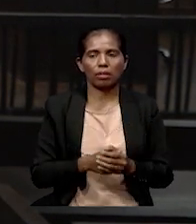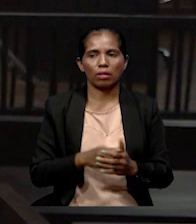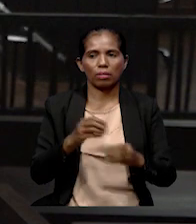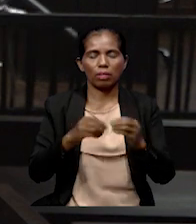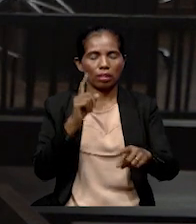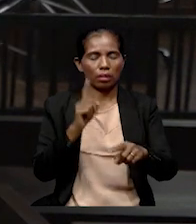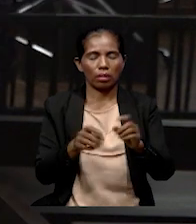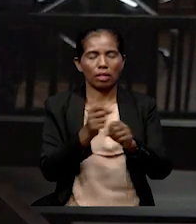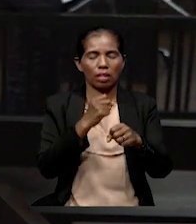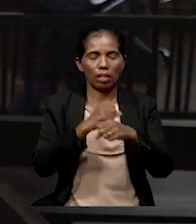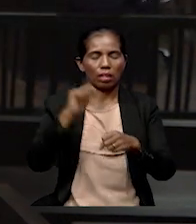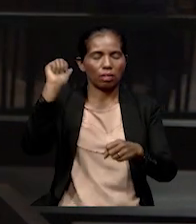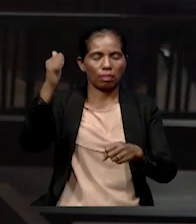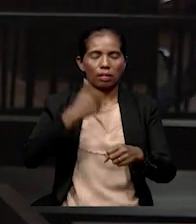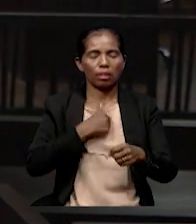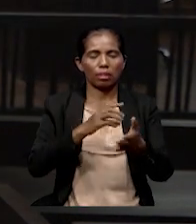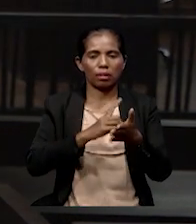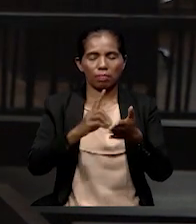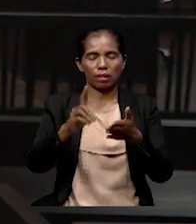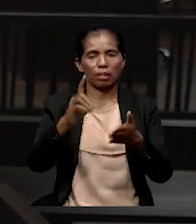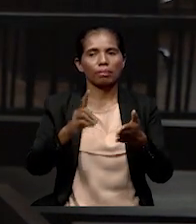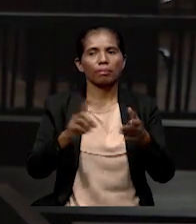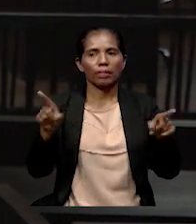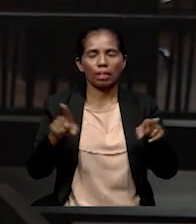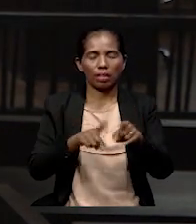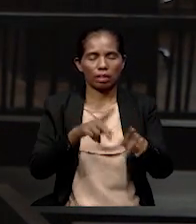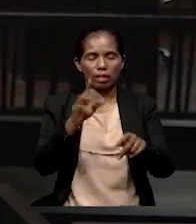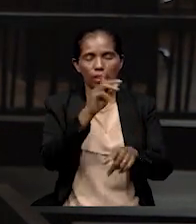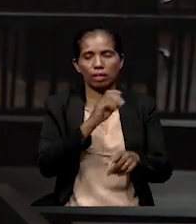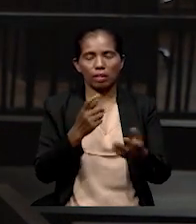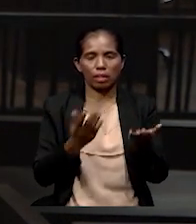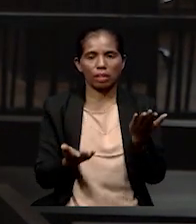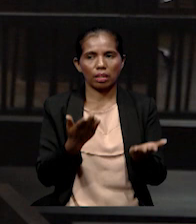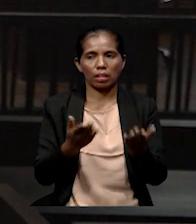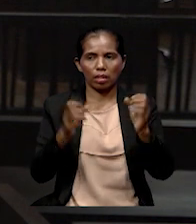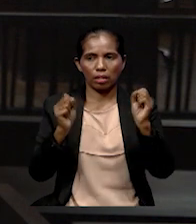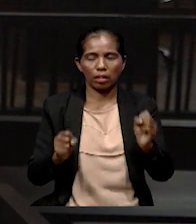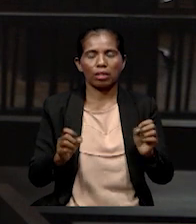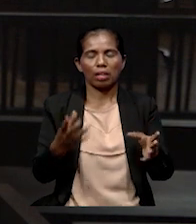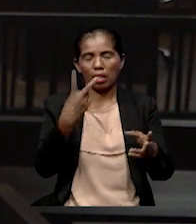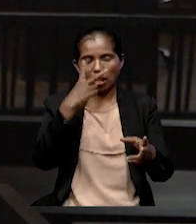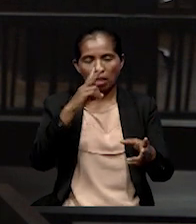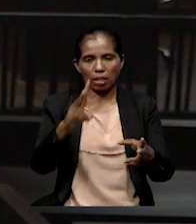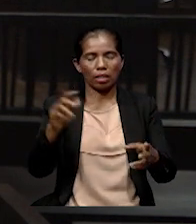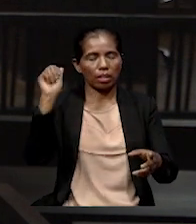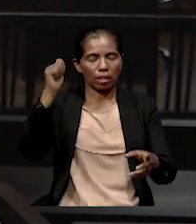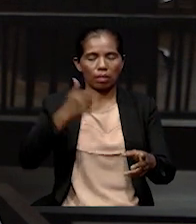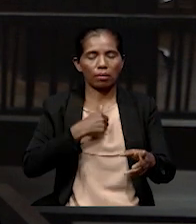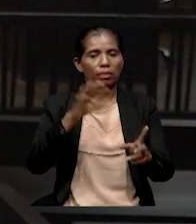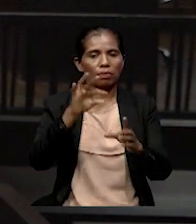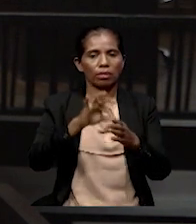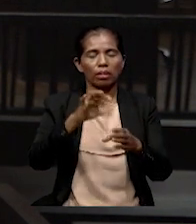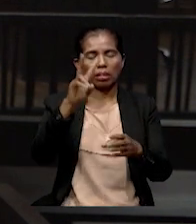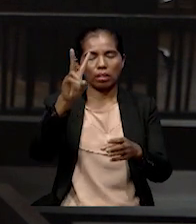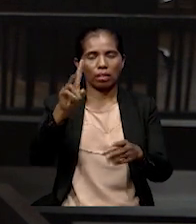label halau campanha e Semana Santa, mas bem, nuda Sarani Católica, se teito no acomoda horário, ba campanha segunda volta, o de label